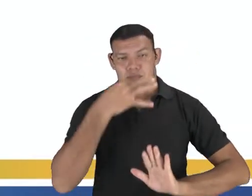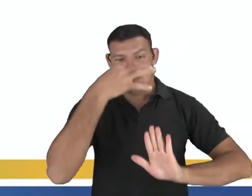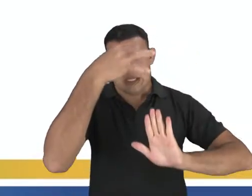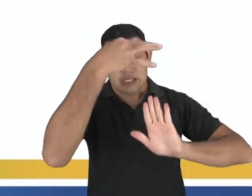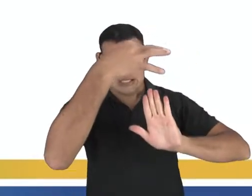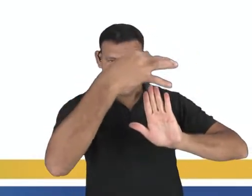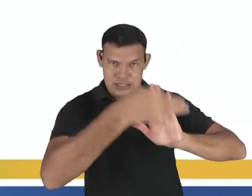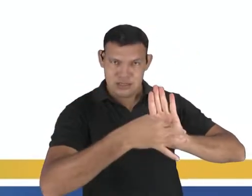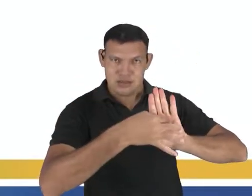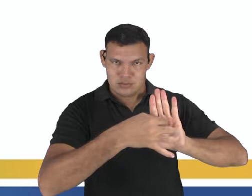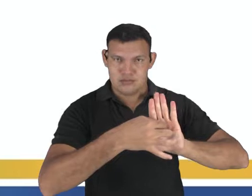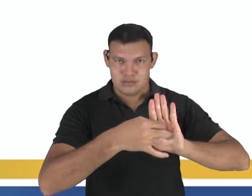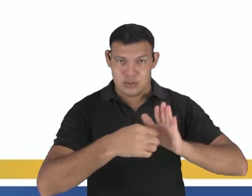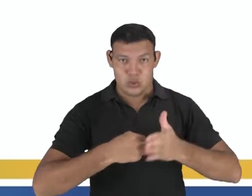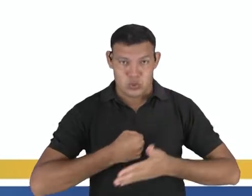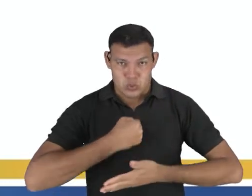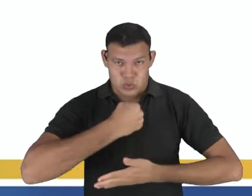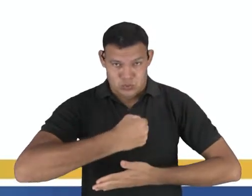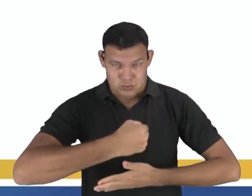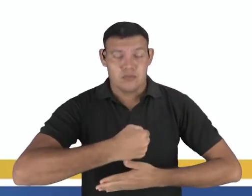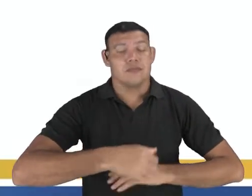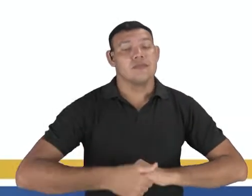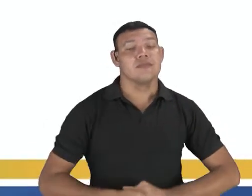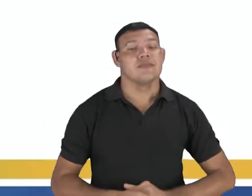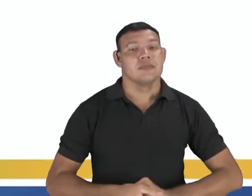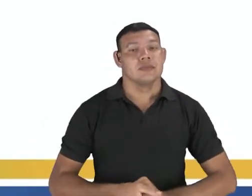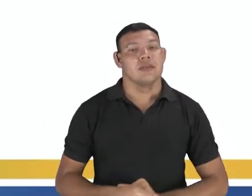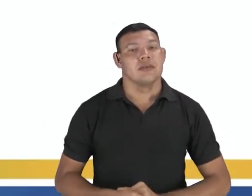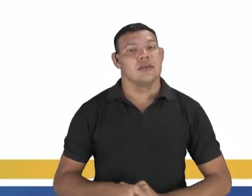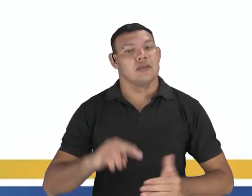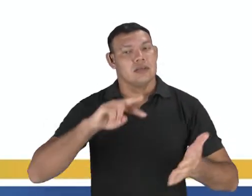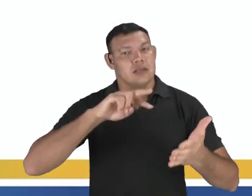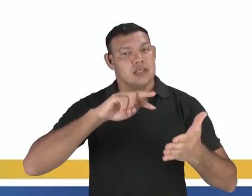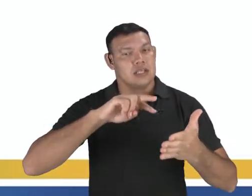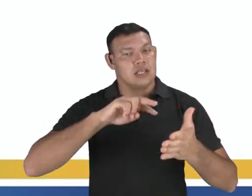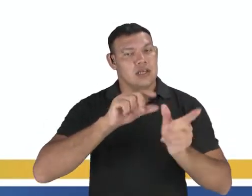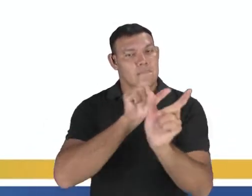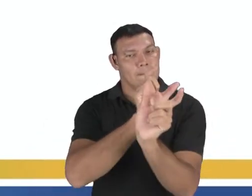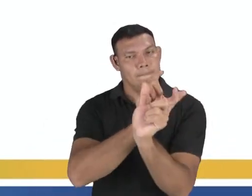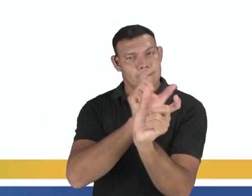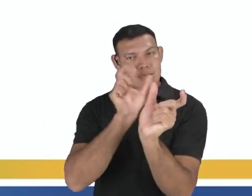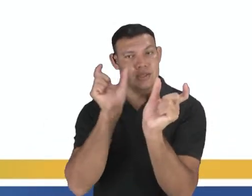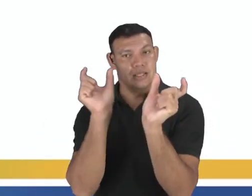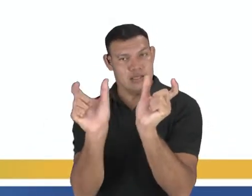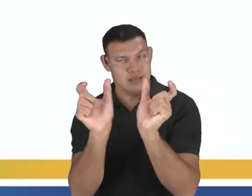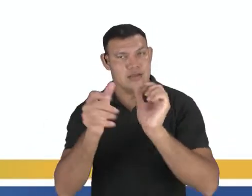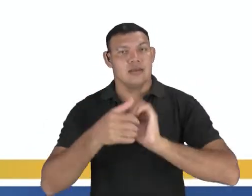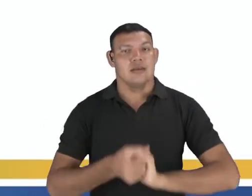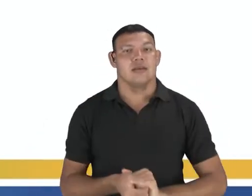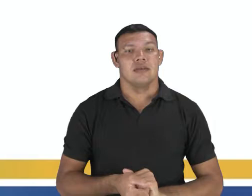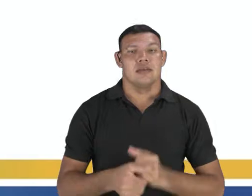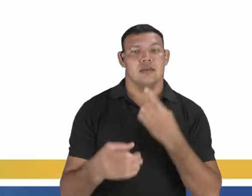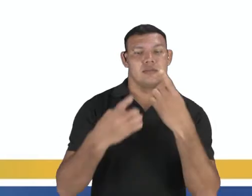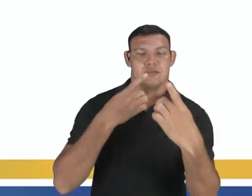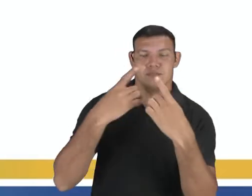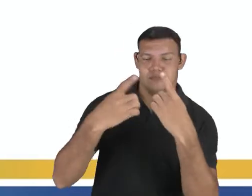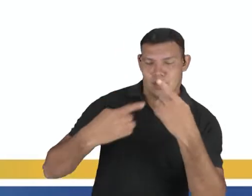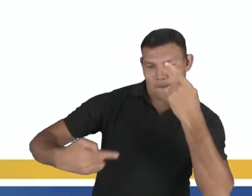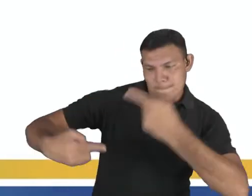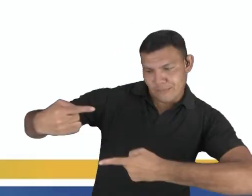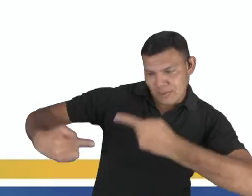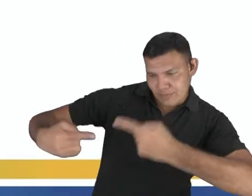Argumentar a defesa de outrem. Argumentar é sinônimo de quê? De esgrimir,